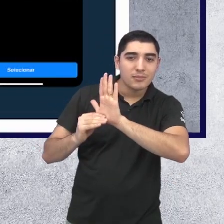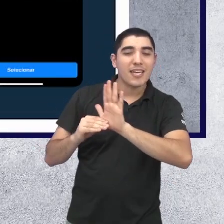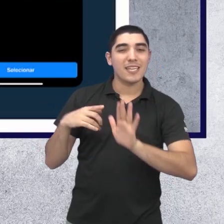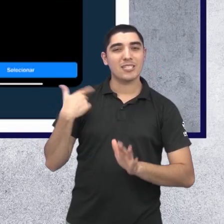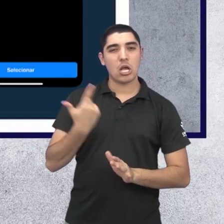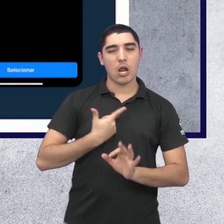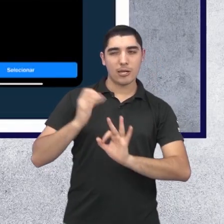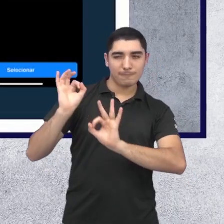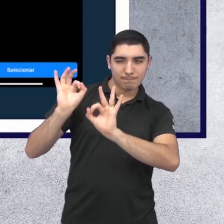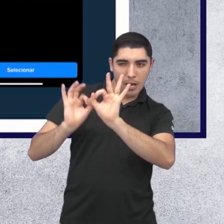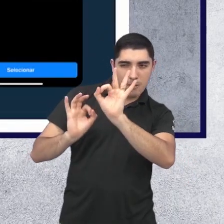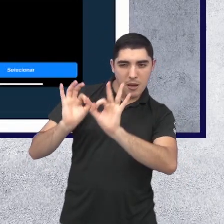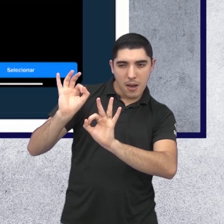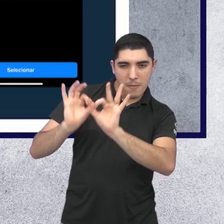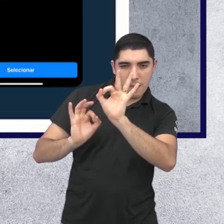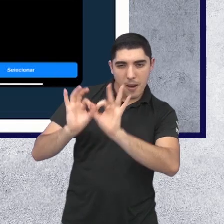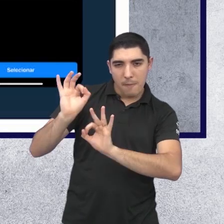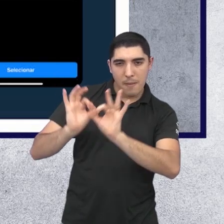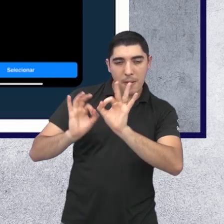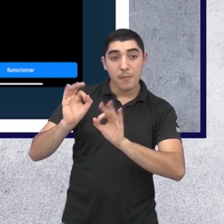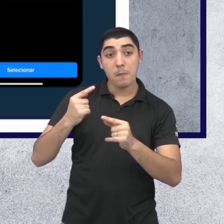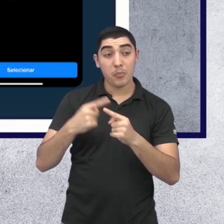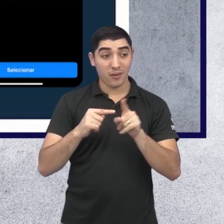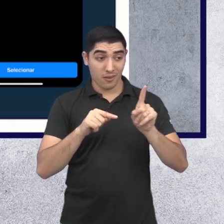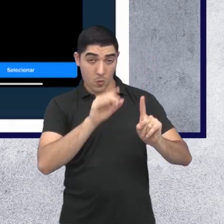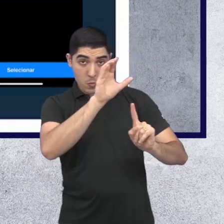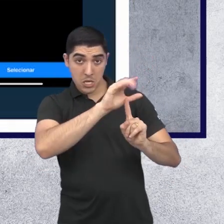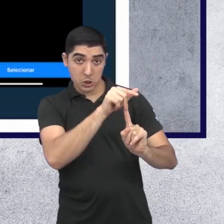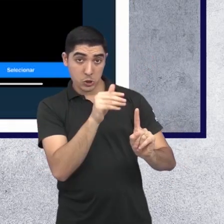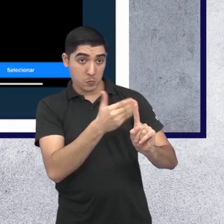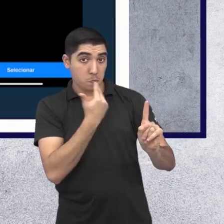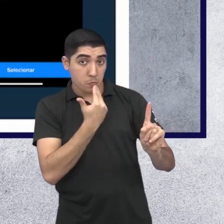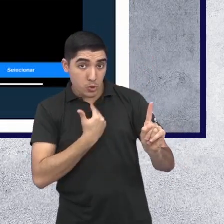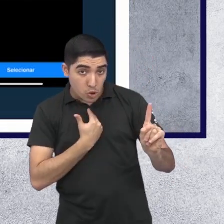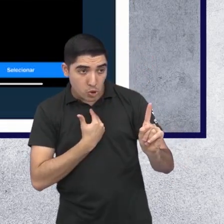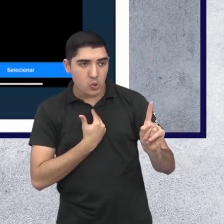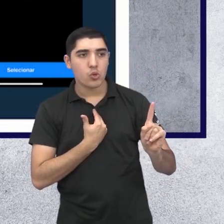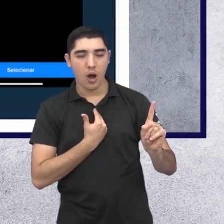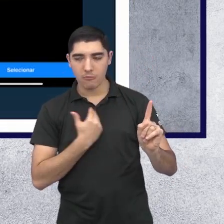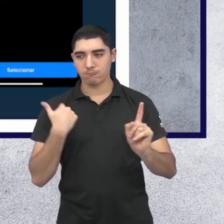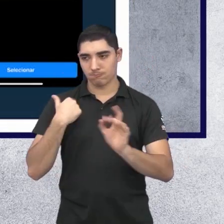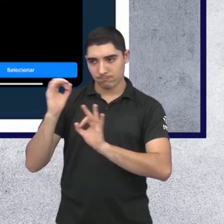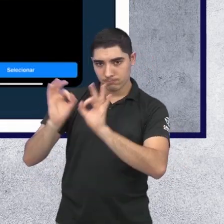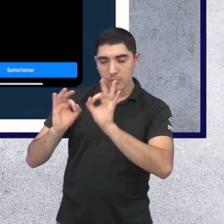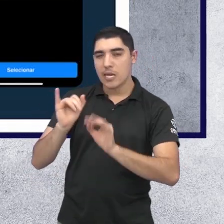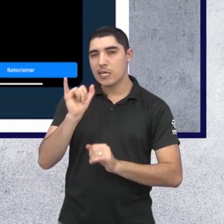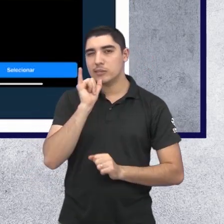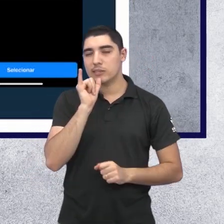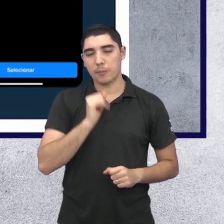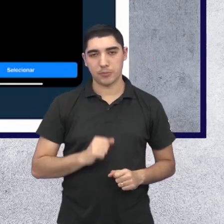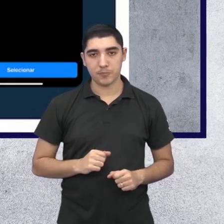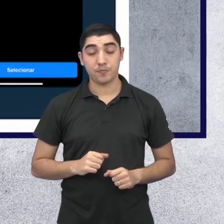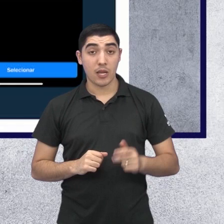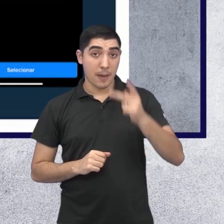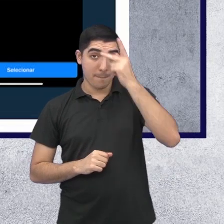adesão da pessoa. Então, quando uma pessoa tinha um fluxo de matrícula, por exemplo, num